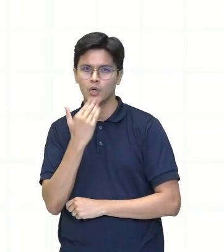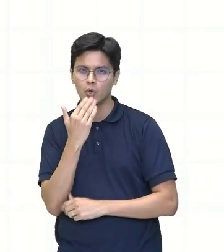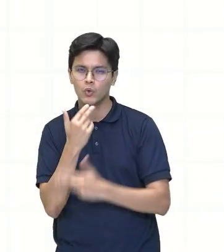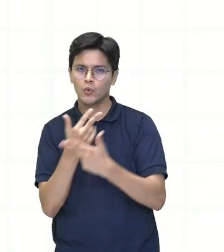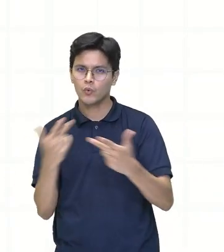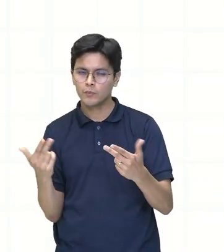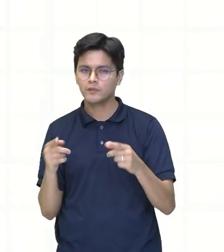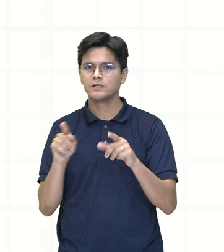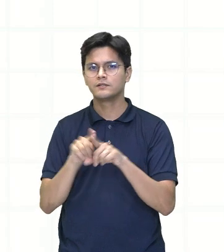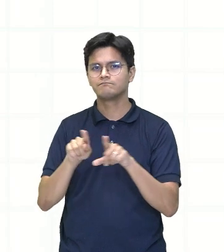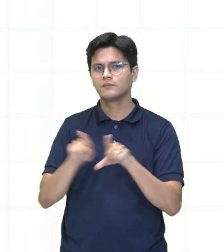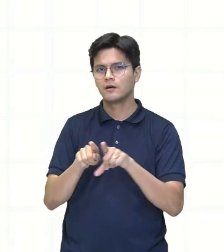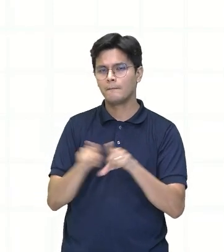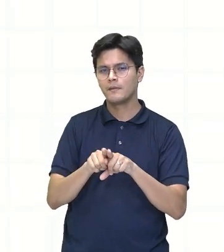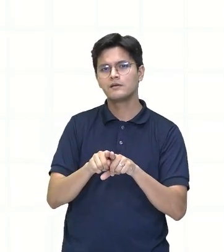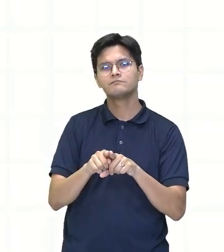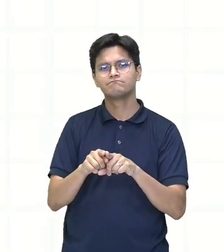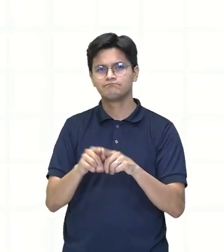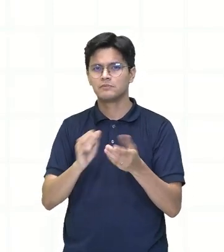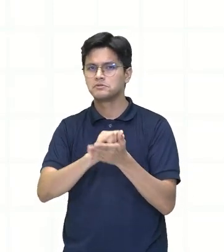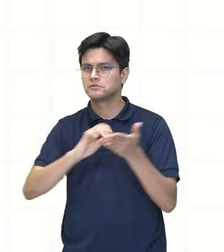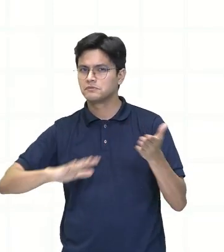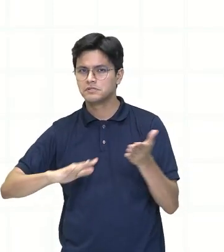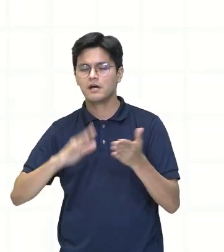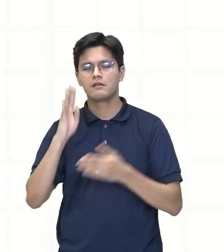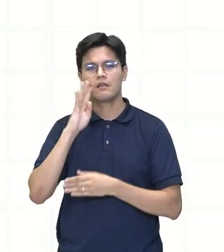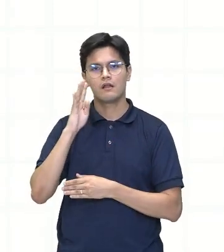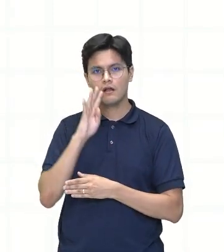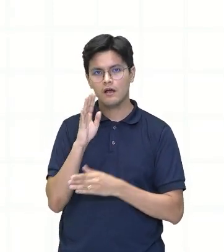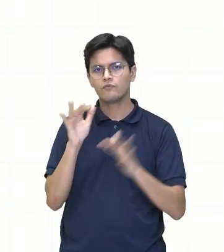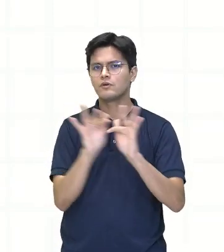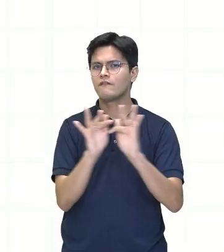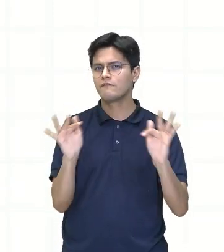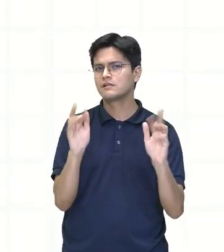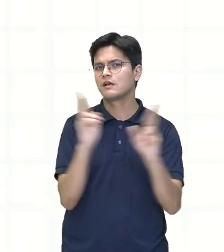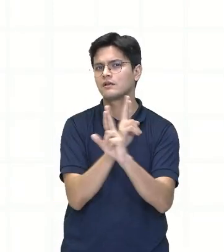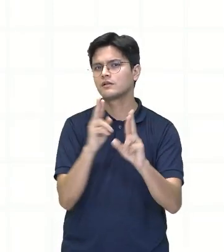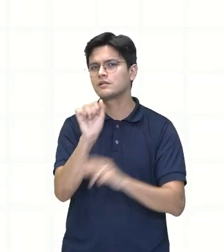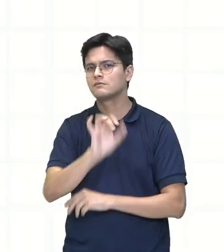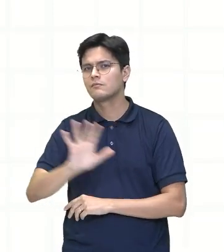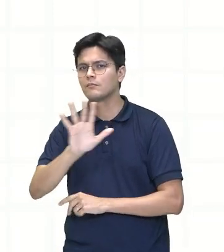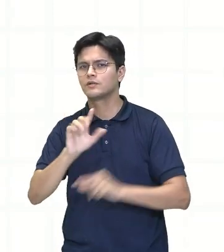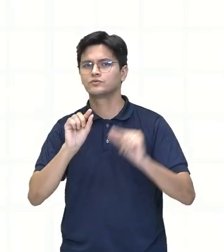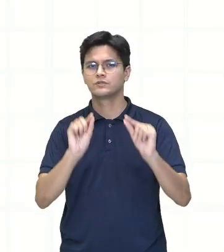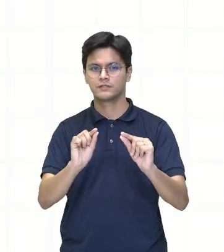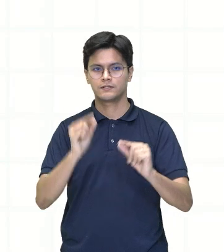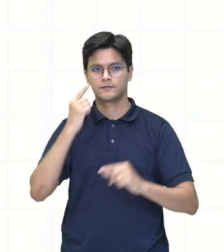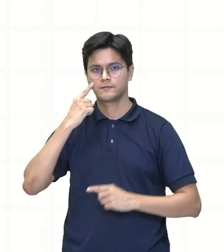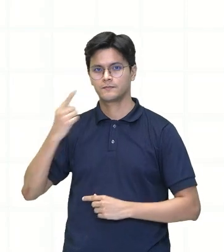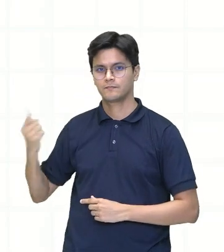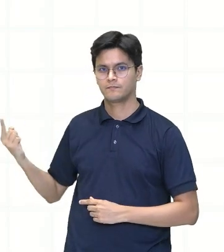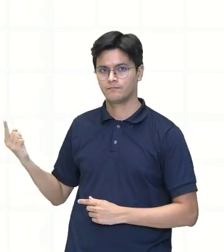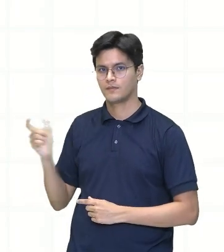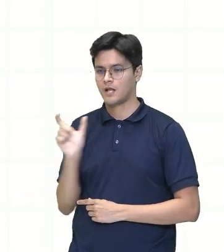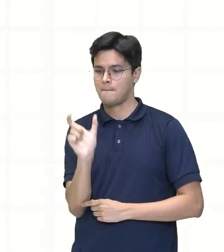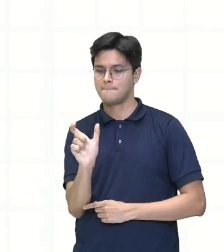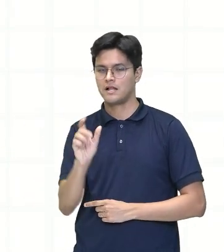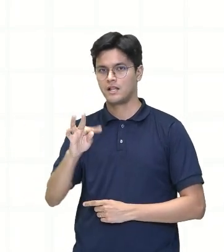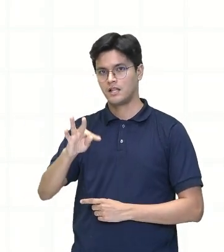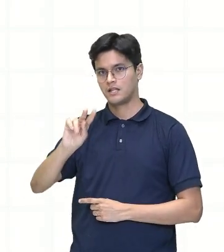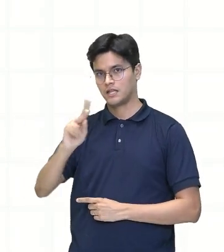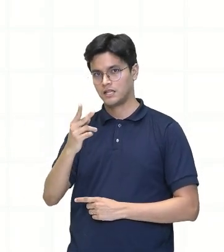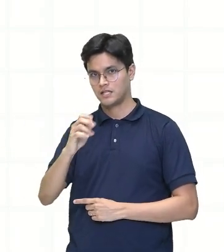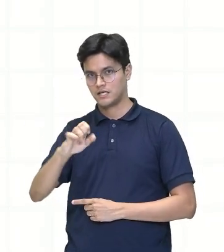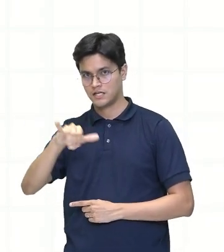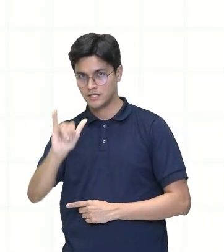atividades legais. E a frase a respeito dessa imagem diz o seguinte, ó. They, que é eles ou elas, were, olha